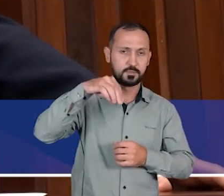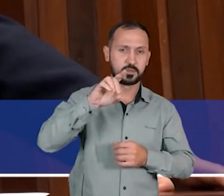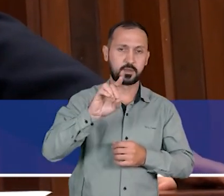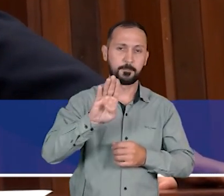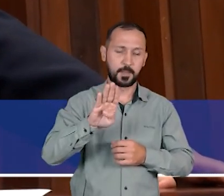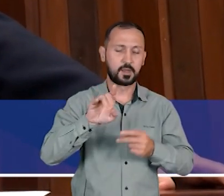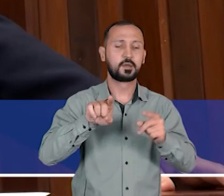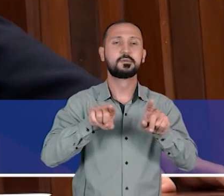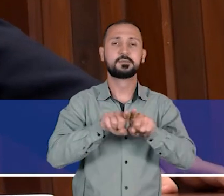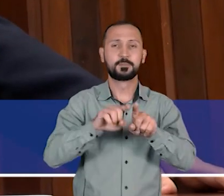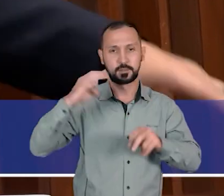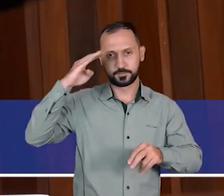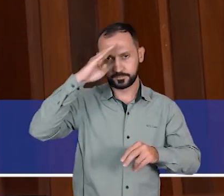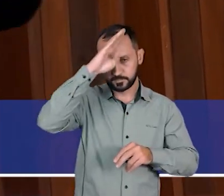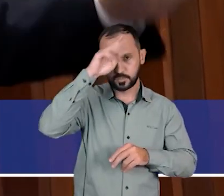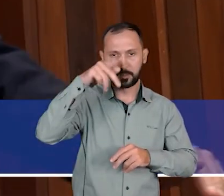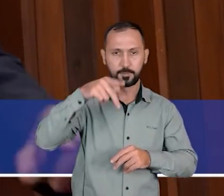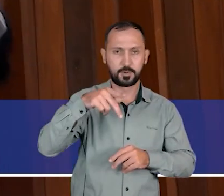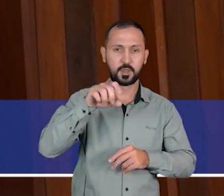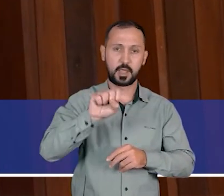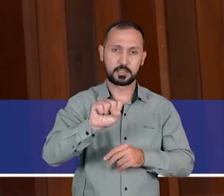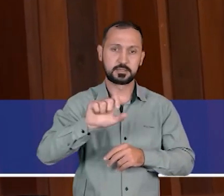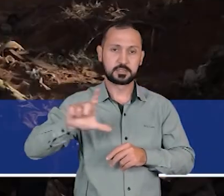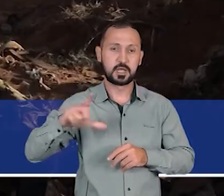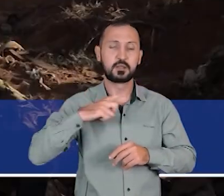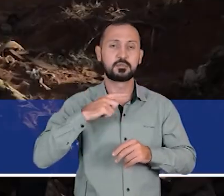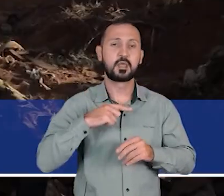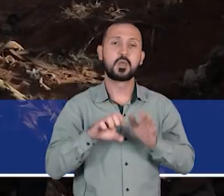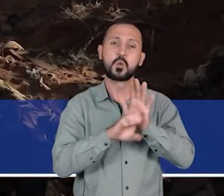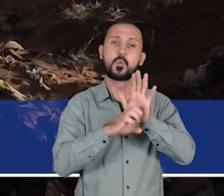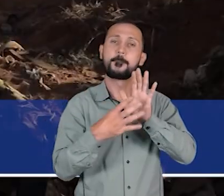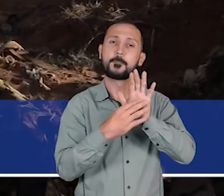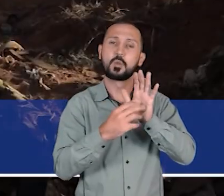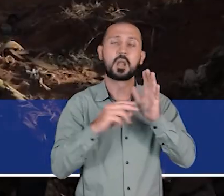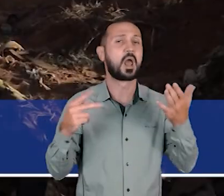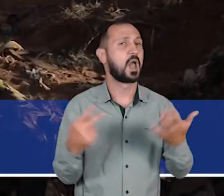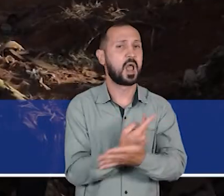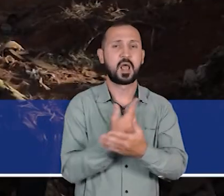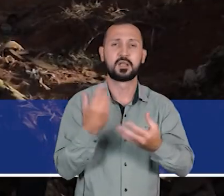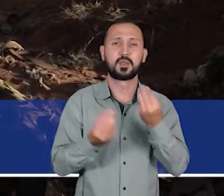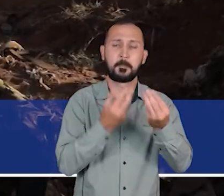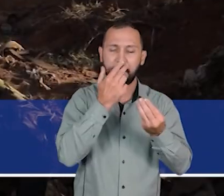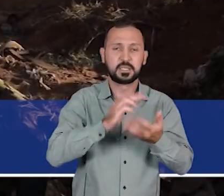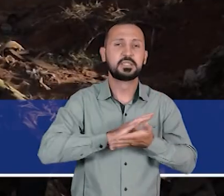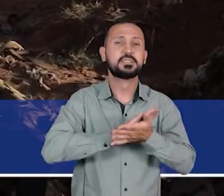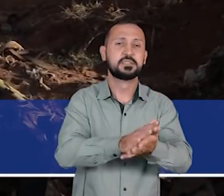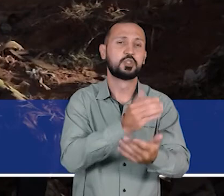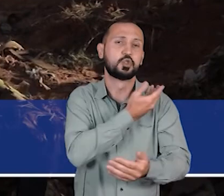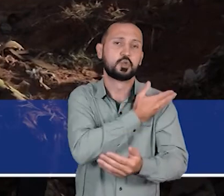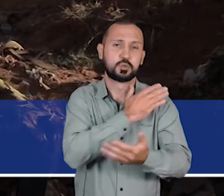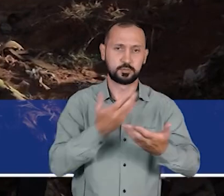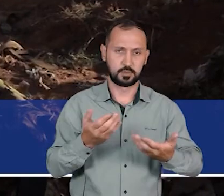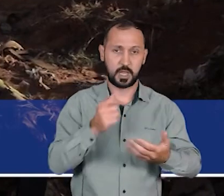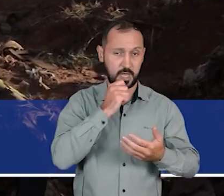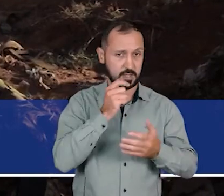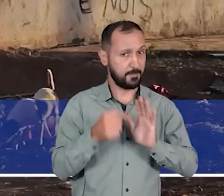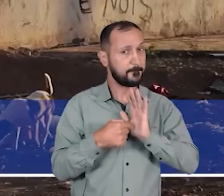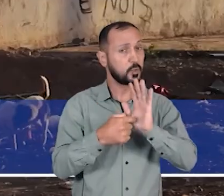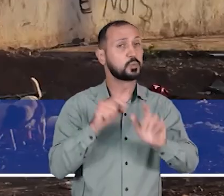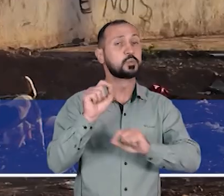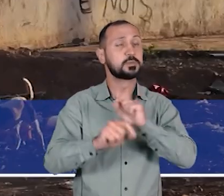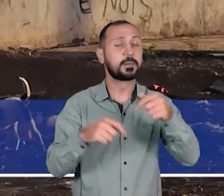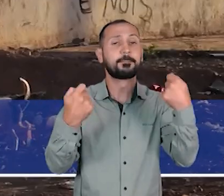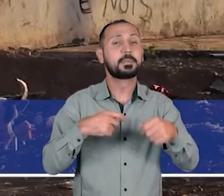MDB, e do presidente Jair Bolsonaro, do PSL, têm um modelo de gestão injusto e excludente.